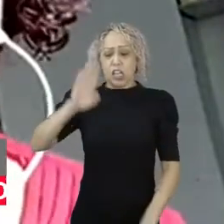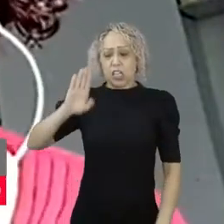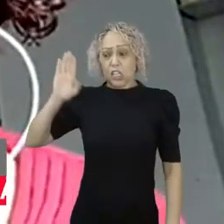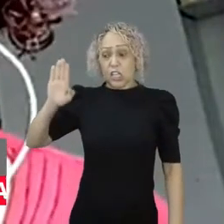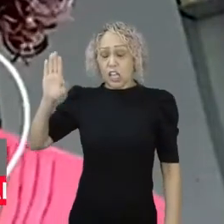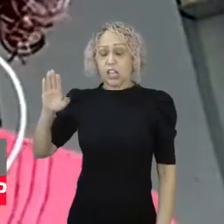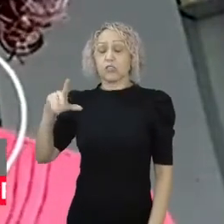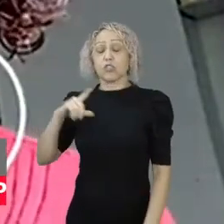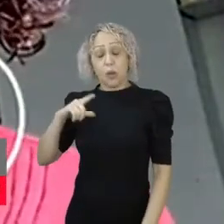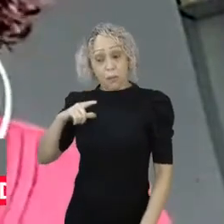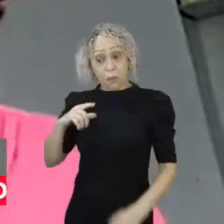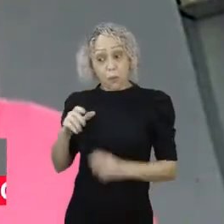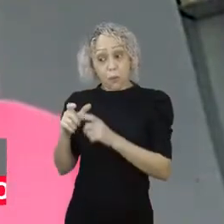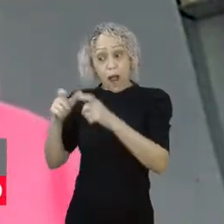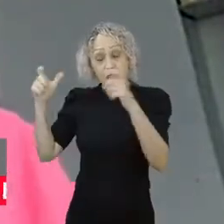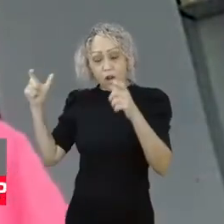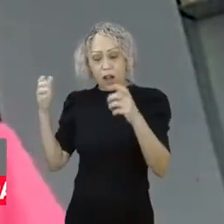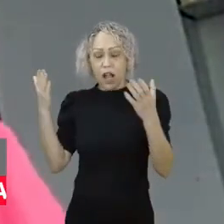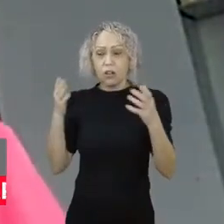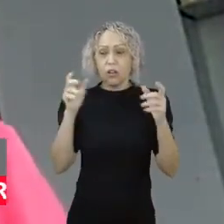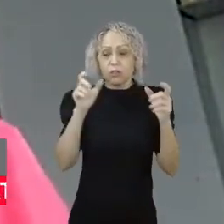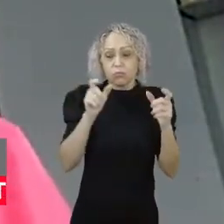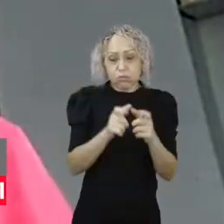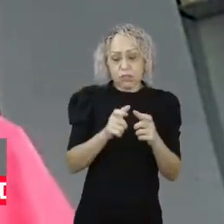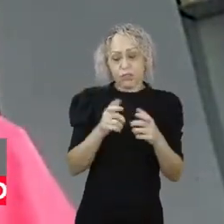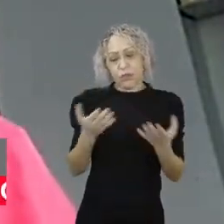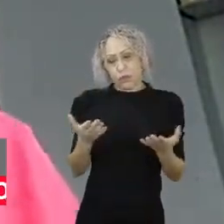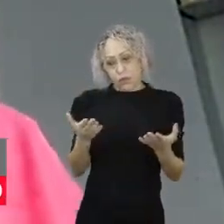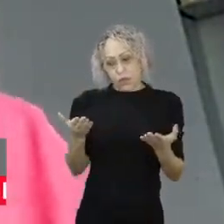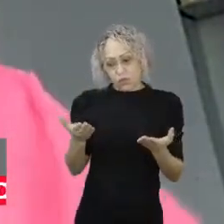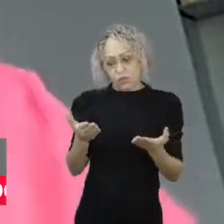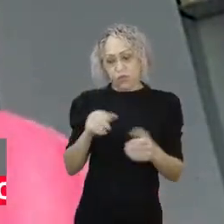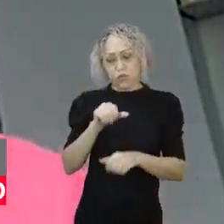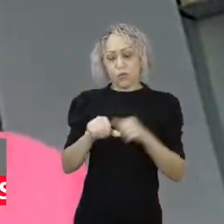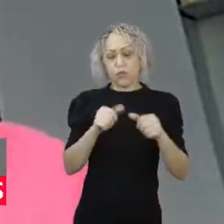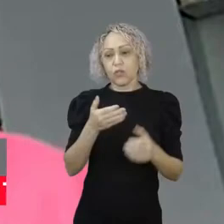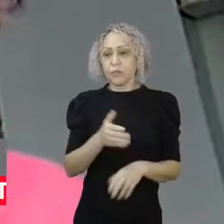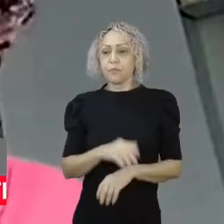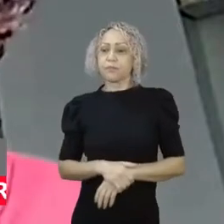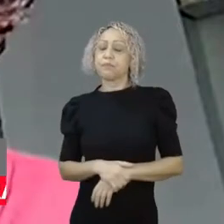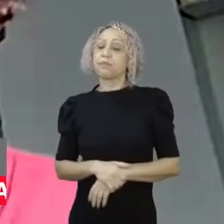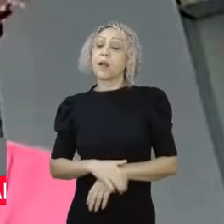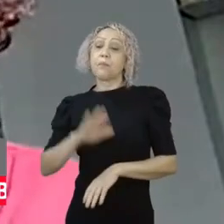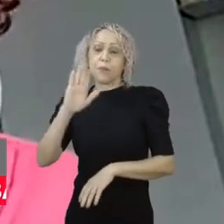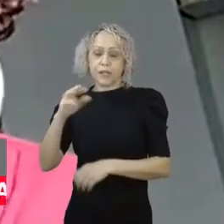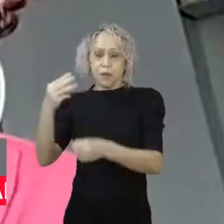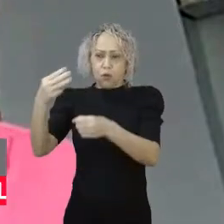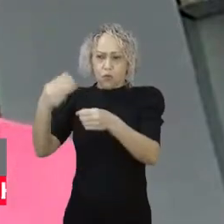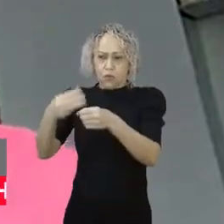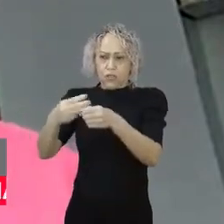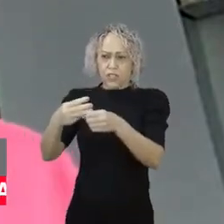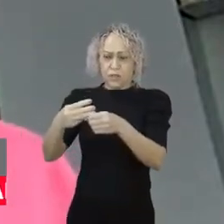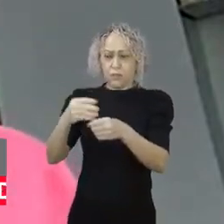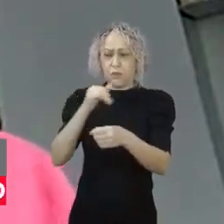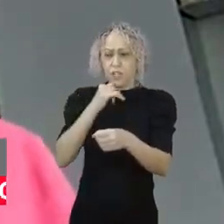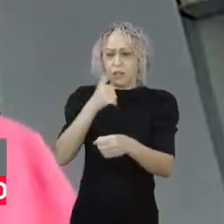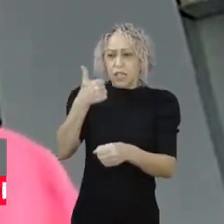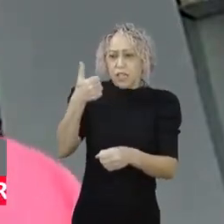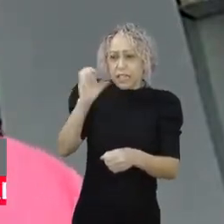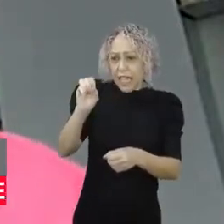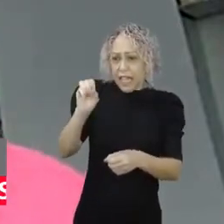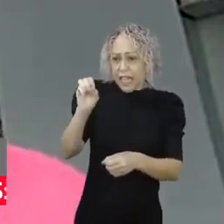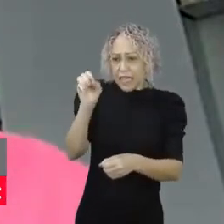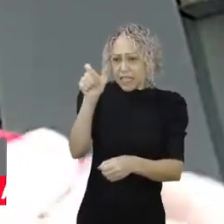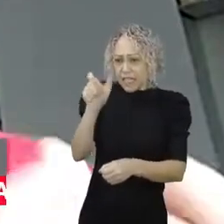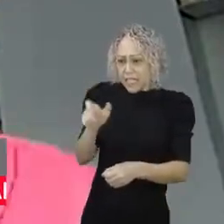nós estamos na federação. Num município, certo? Onde tem 10 candidaturas, significa